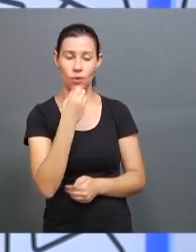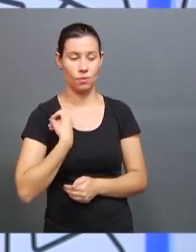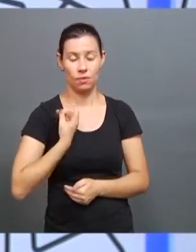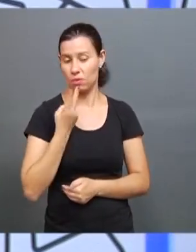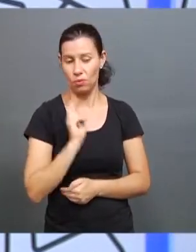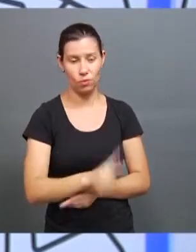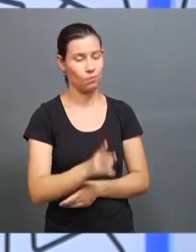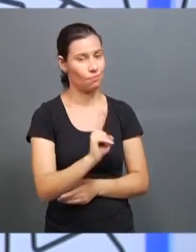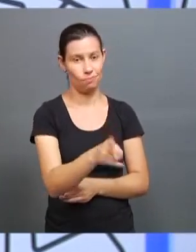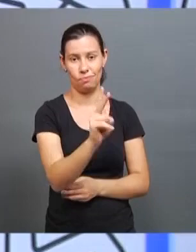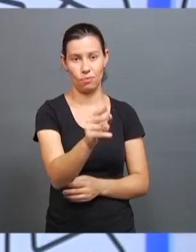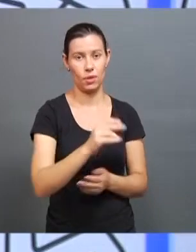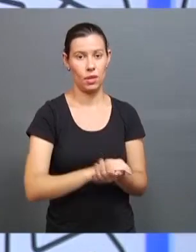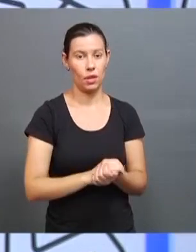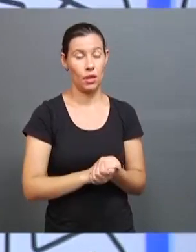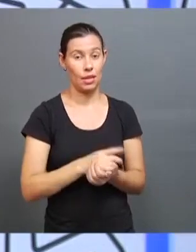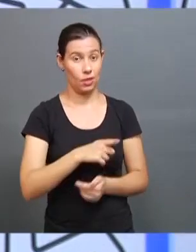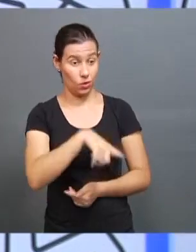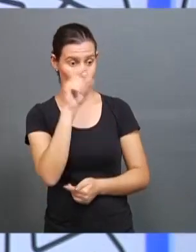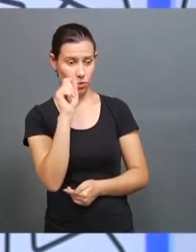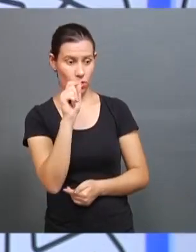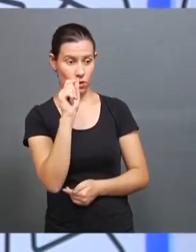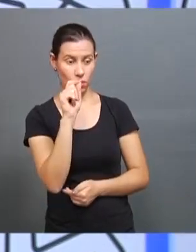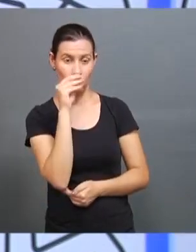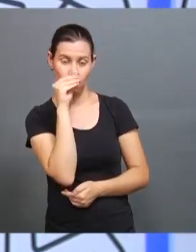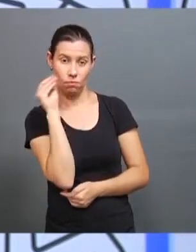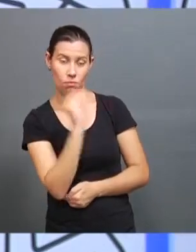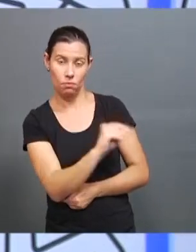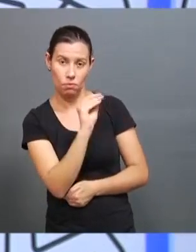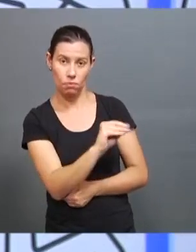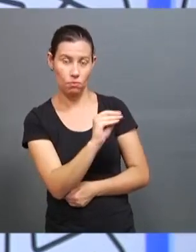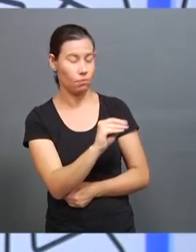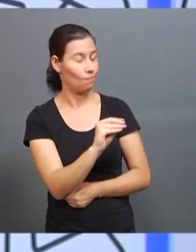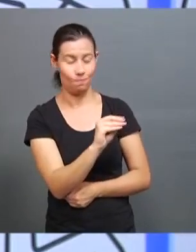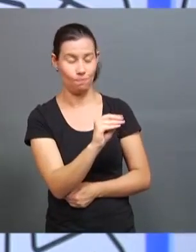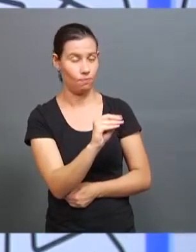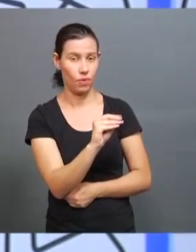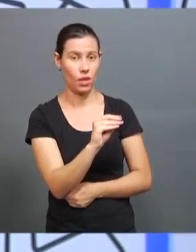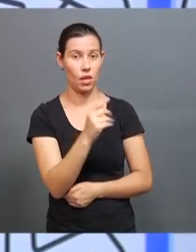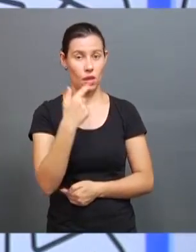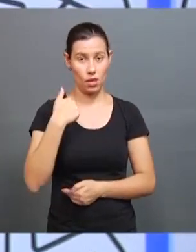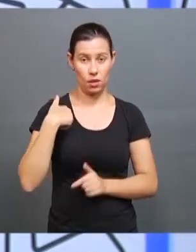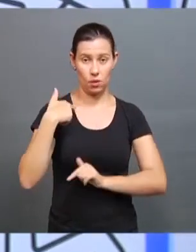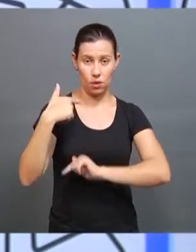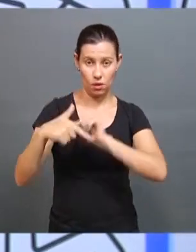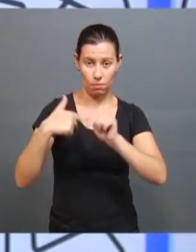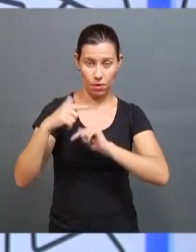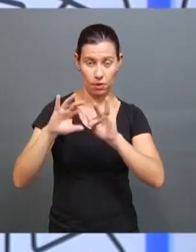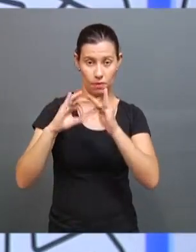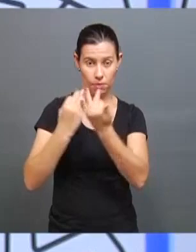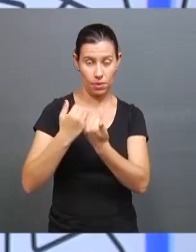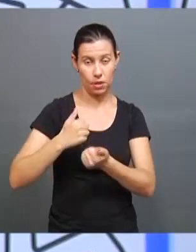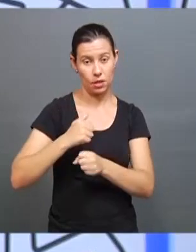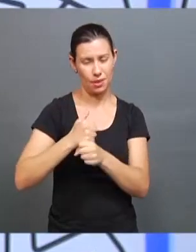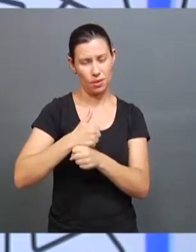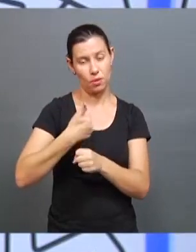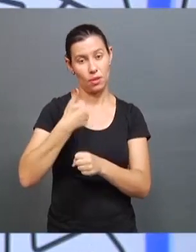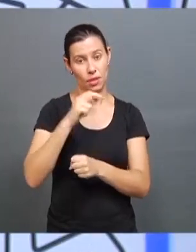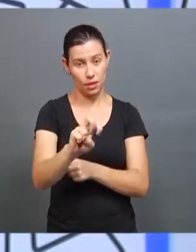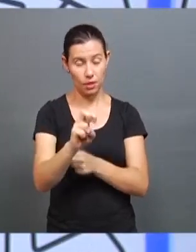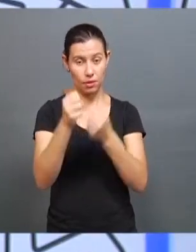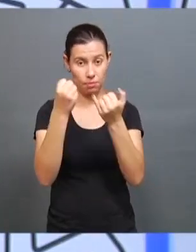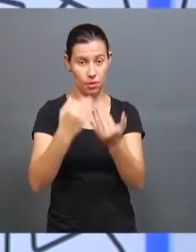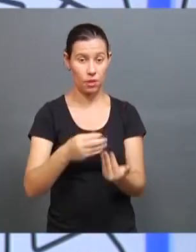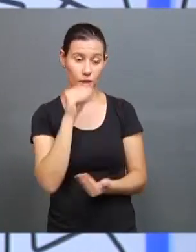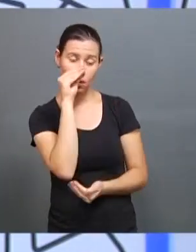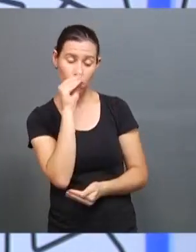nos é permitido mais negligenciar. E eu, particularmente, lidando com famílias há 15 anos, eu entendo que negligenciar